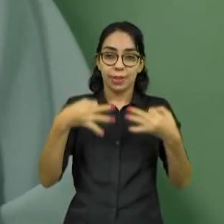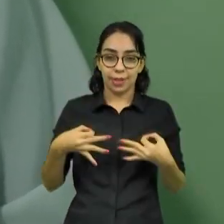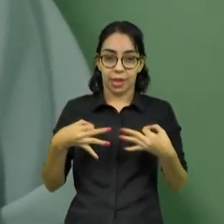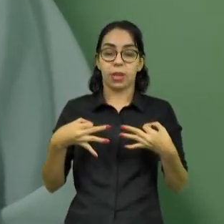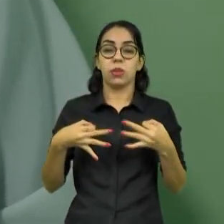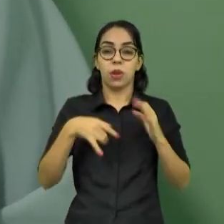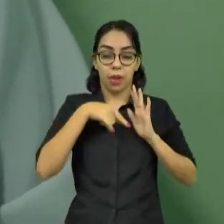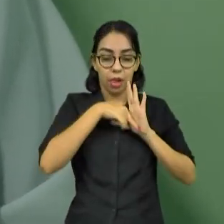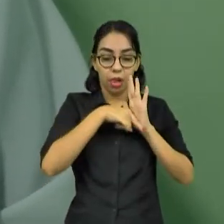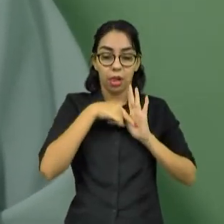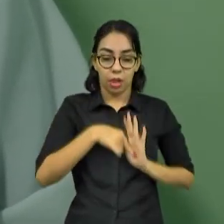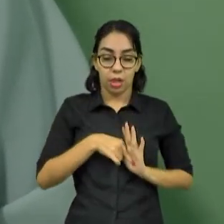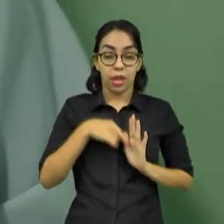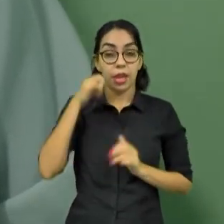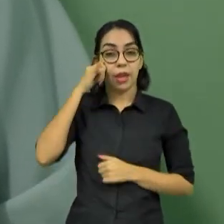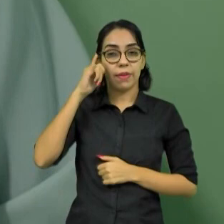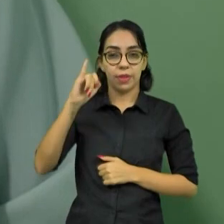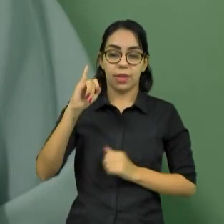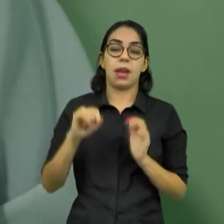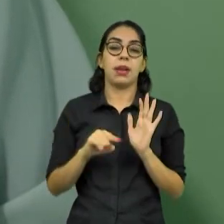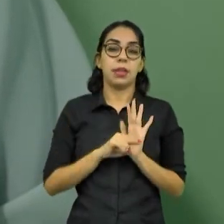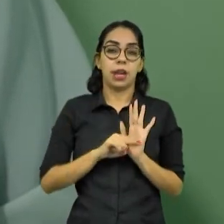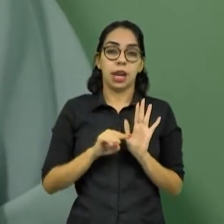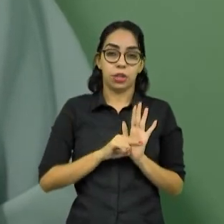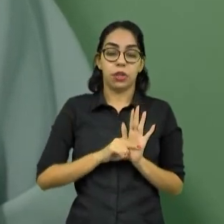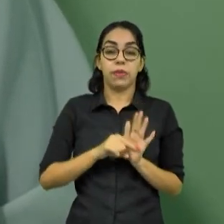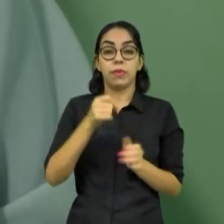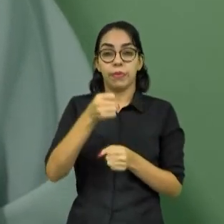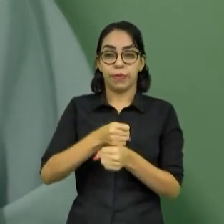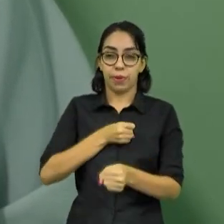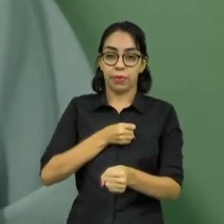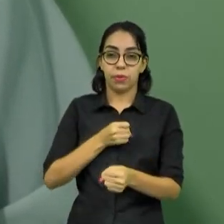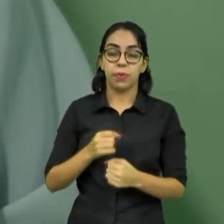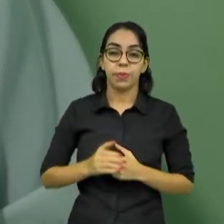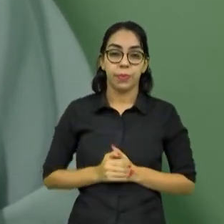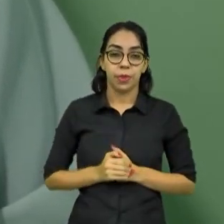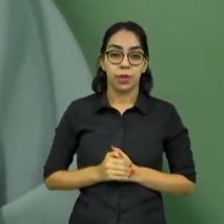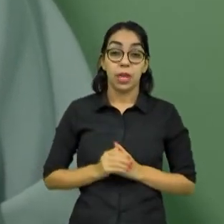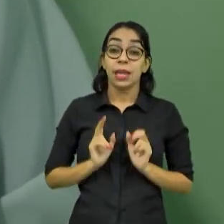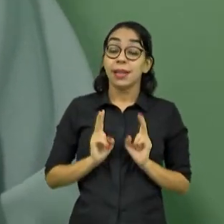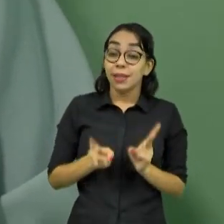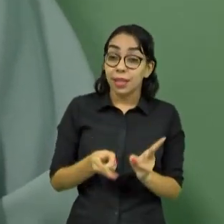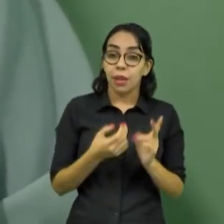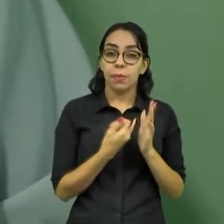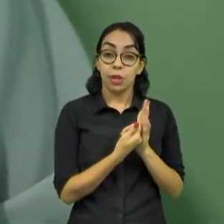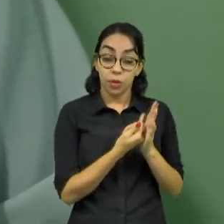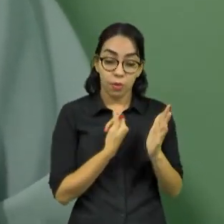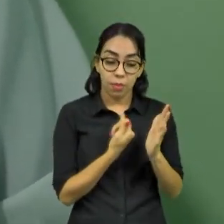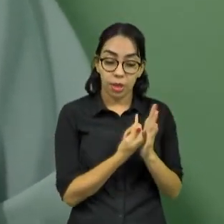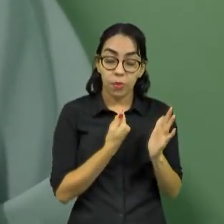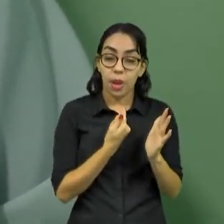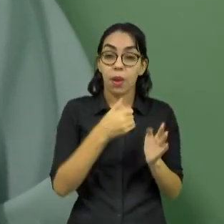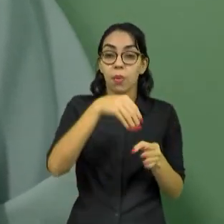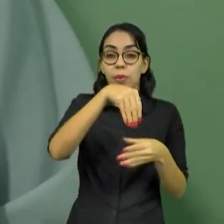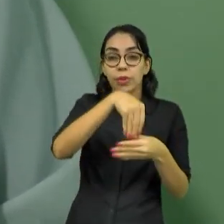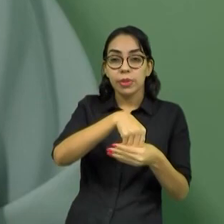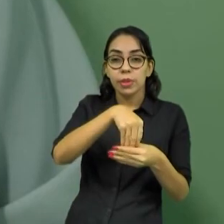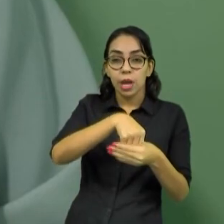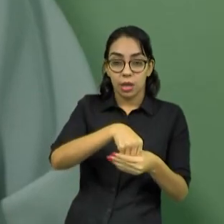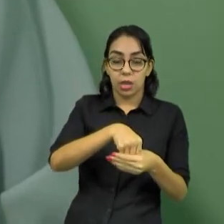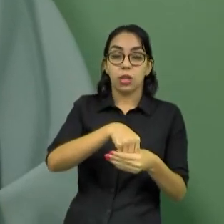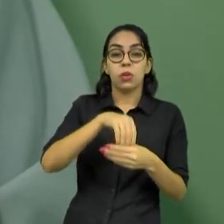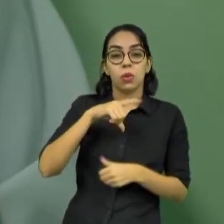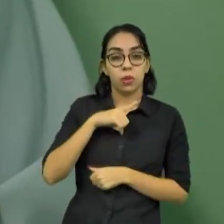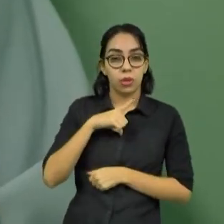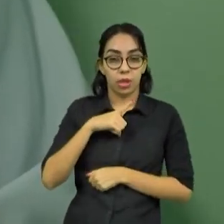não seja um falso negativo. Essas orientações se encontram sempre dentro da embalagem do autoteste e isso